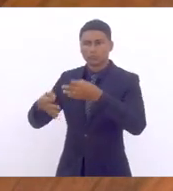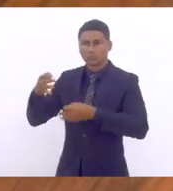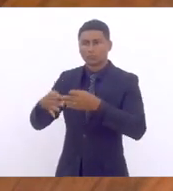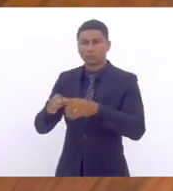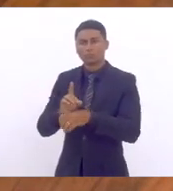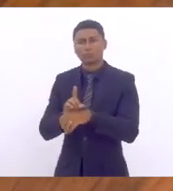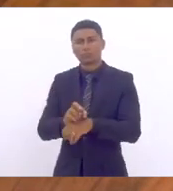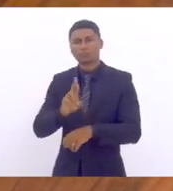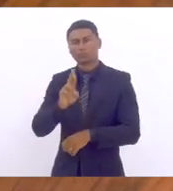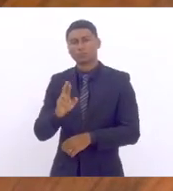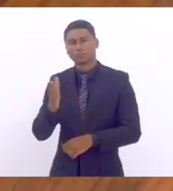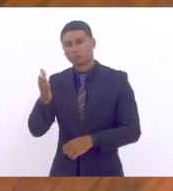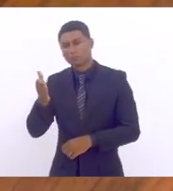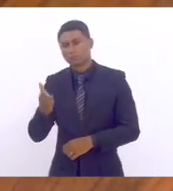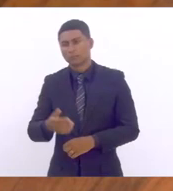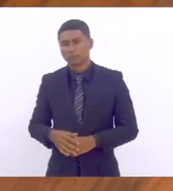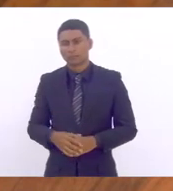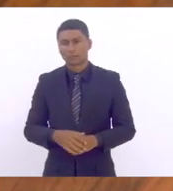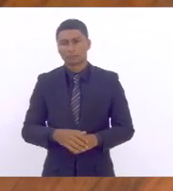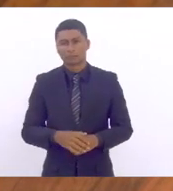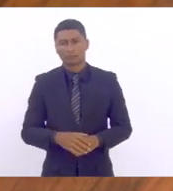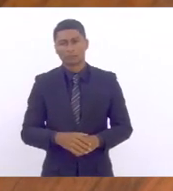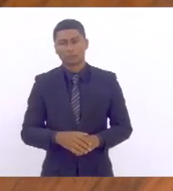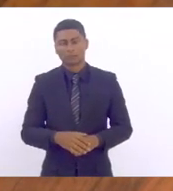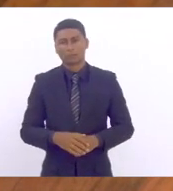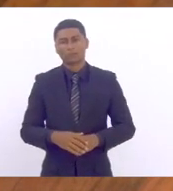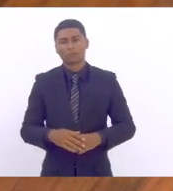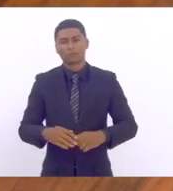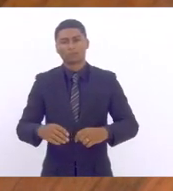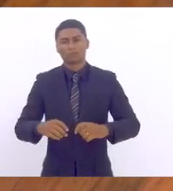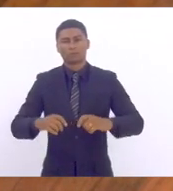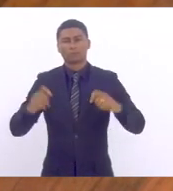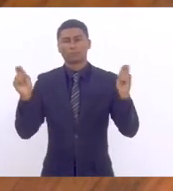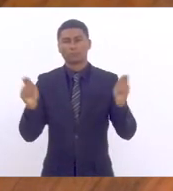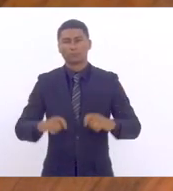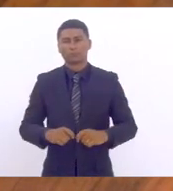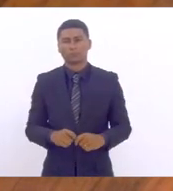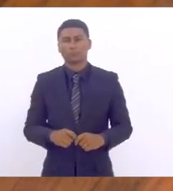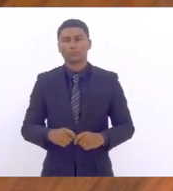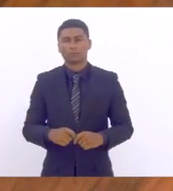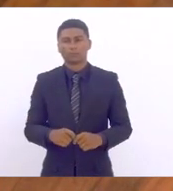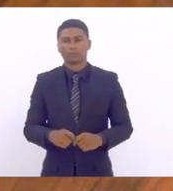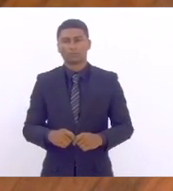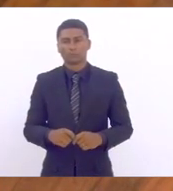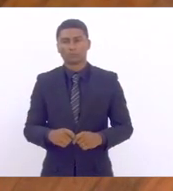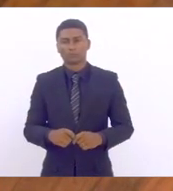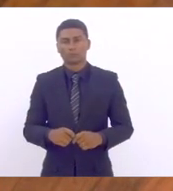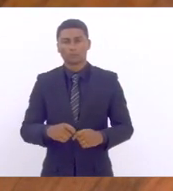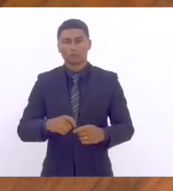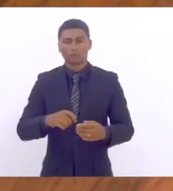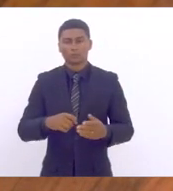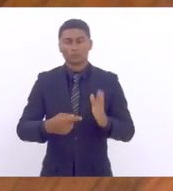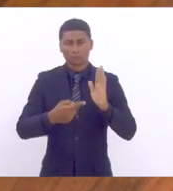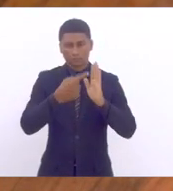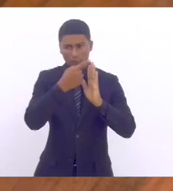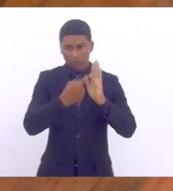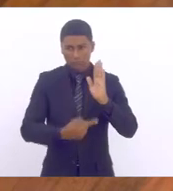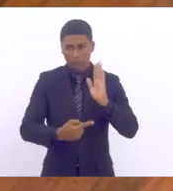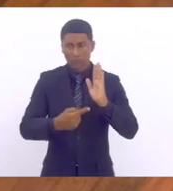doutor Damuz, em que sejam alteradas as formas de cumprimento da